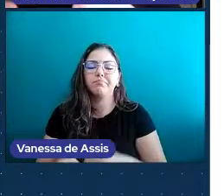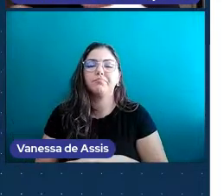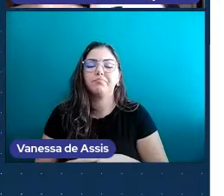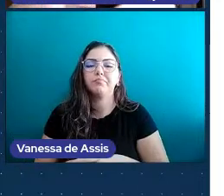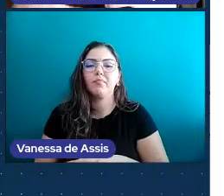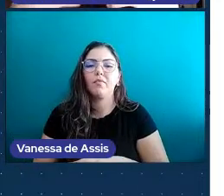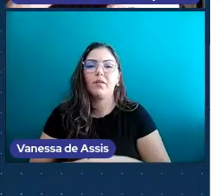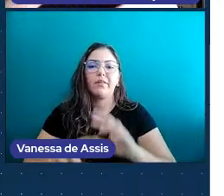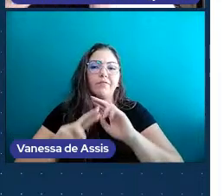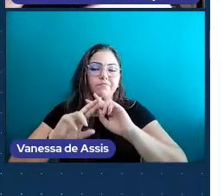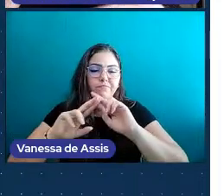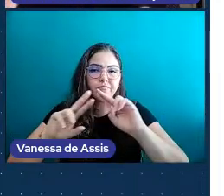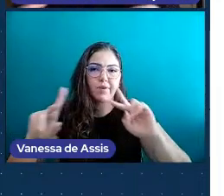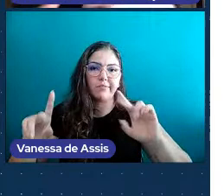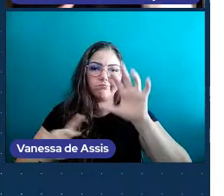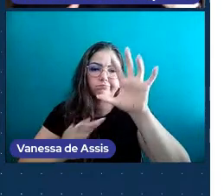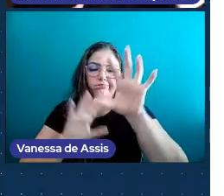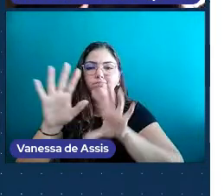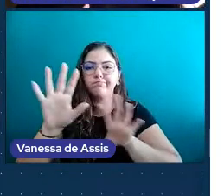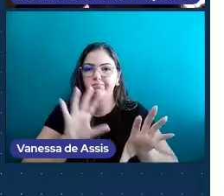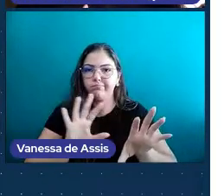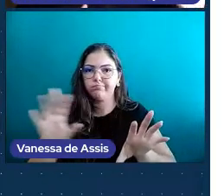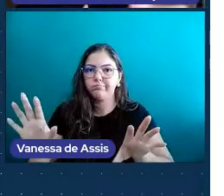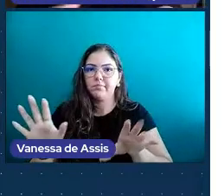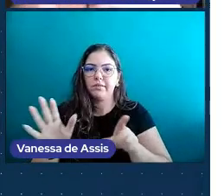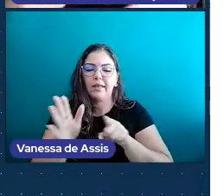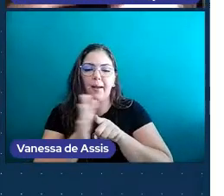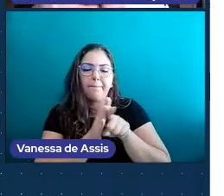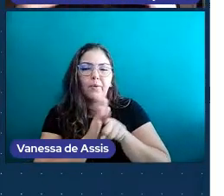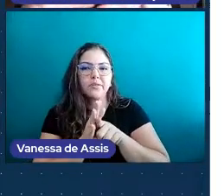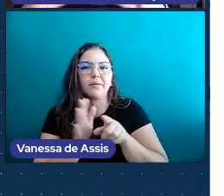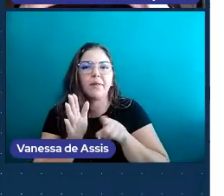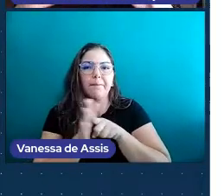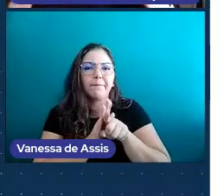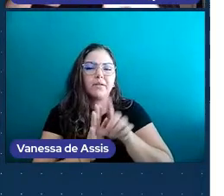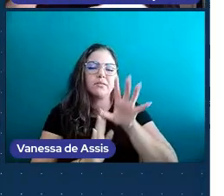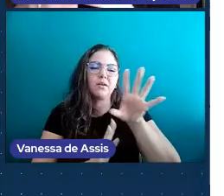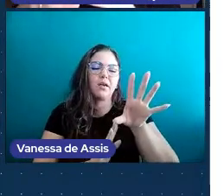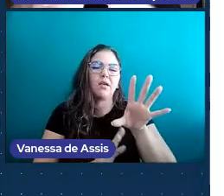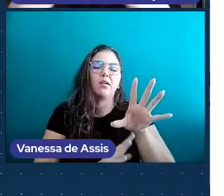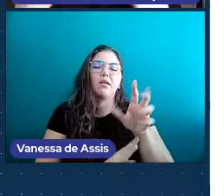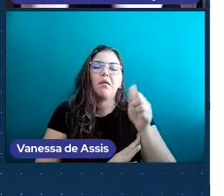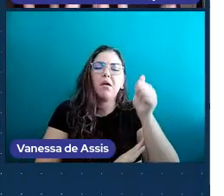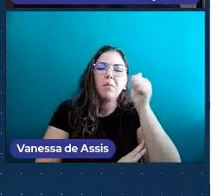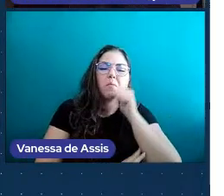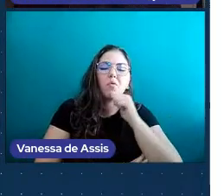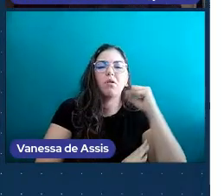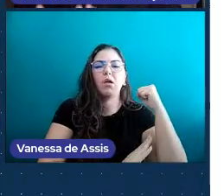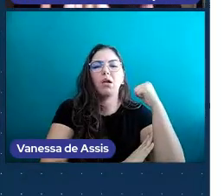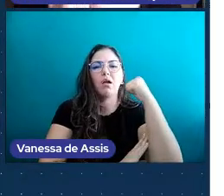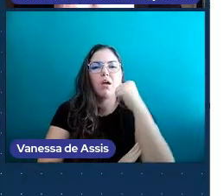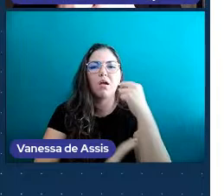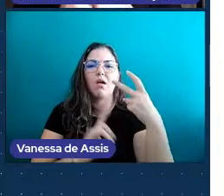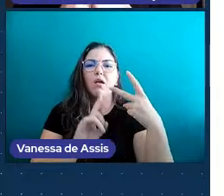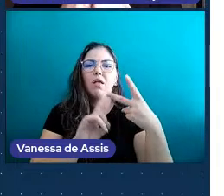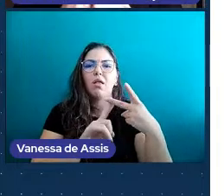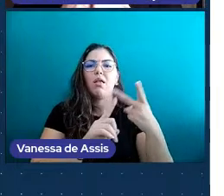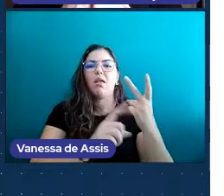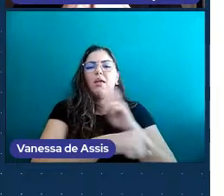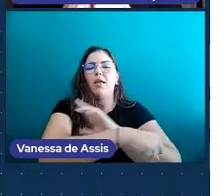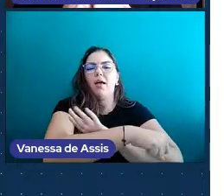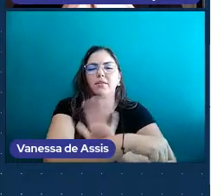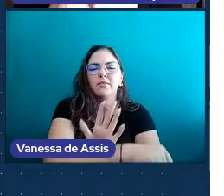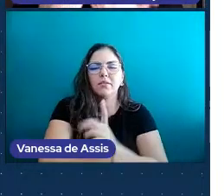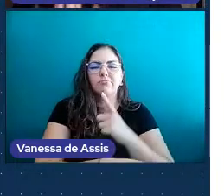vários delineamentos, a pesquisa feminista, a antirracista, enfim, trazendo muito essa implicação social, que é muito o que